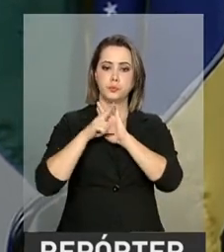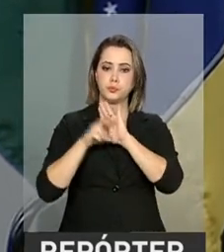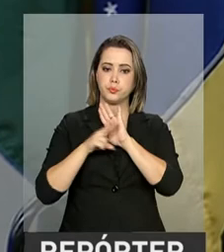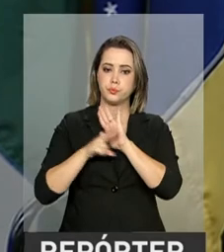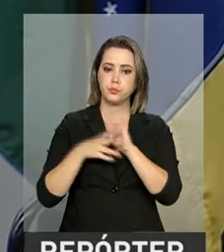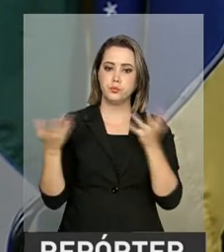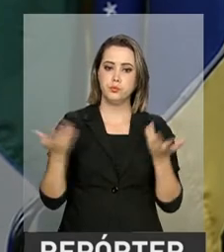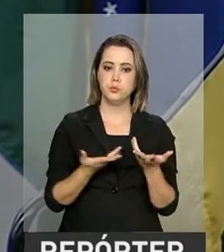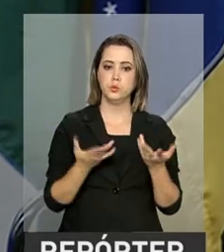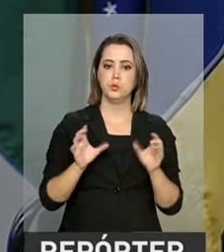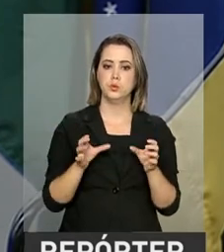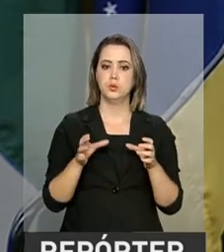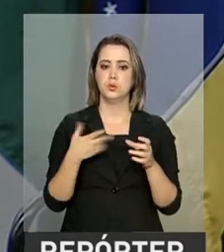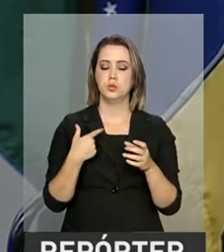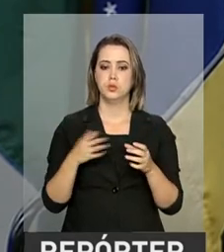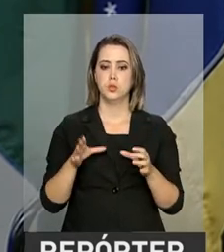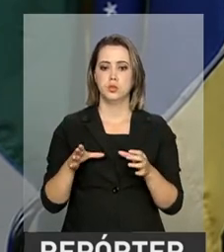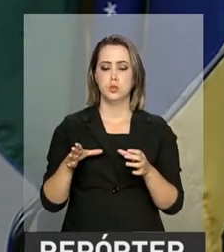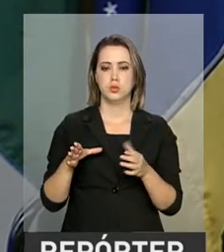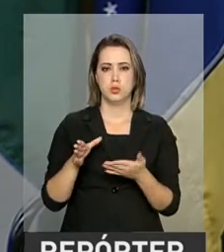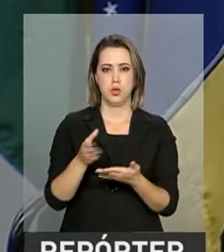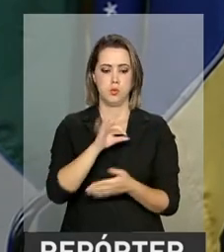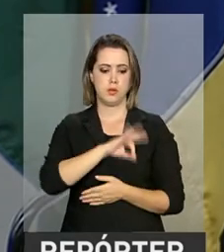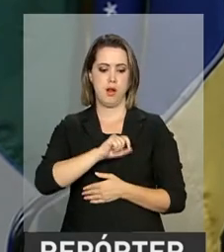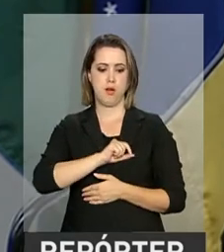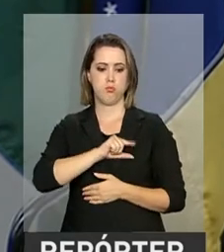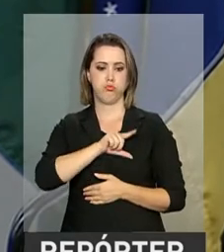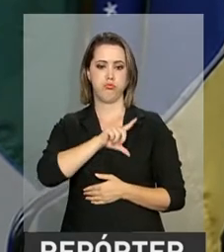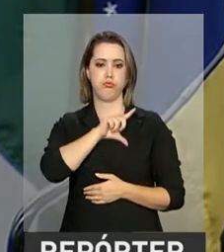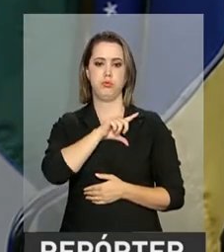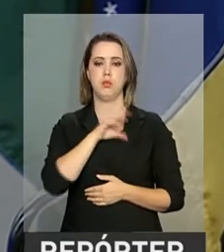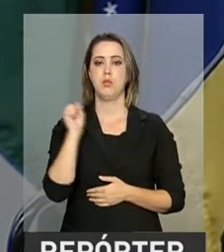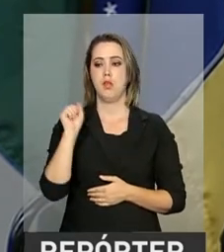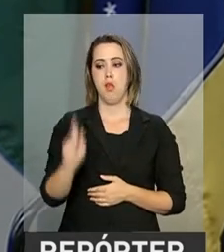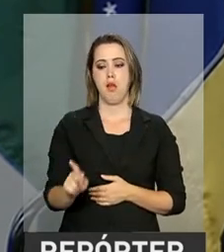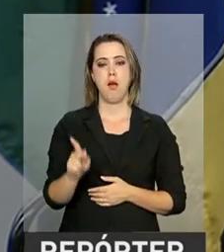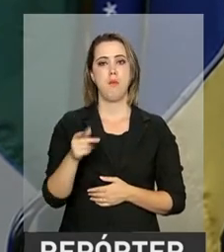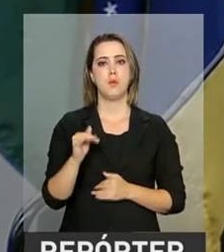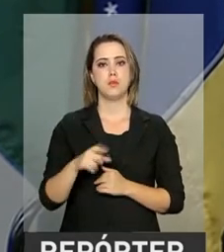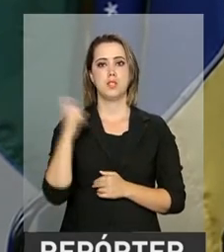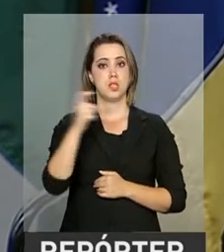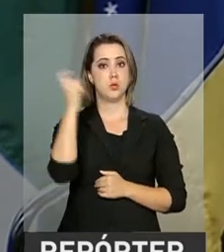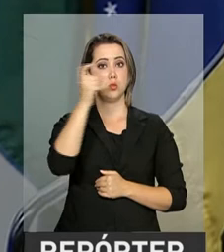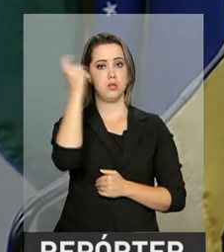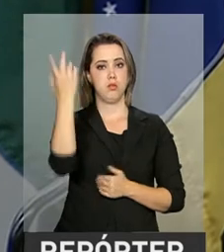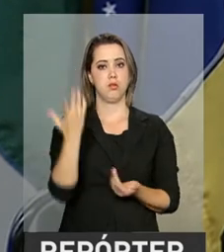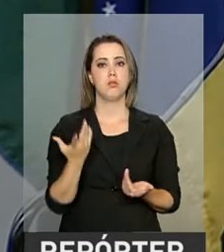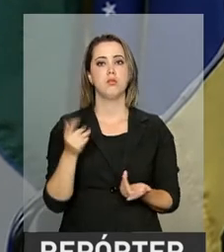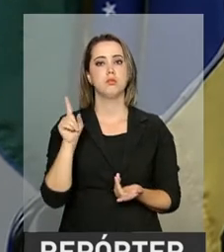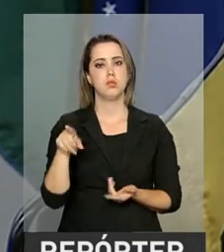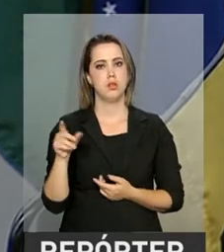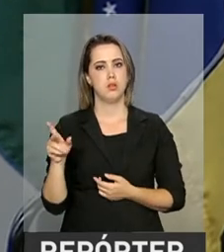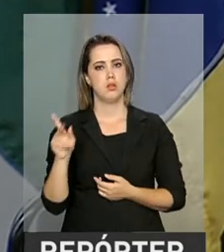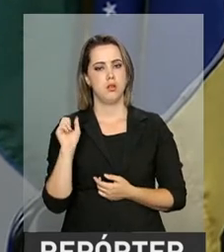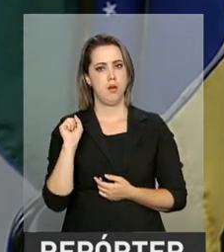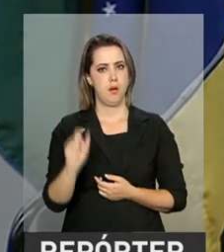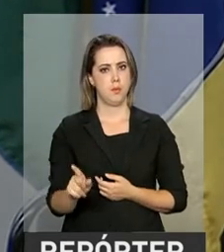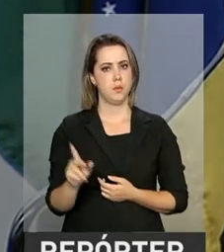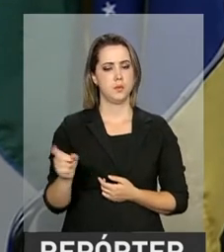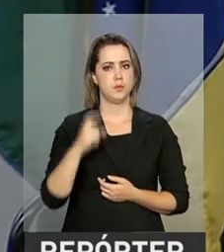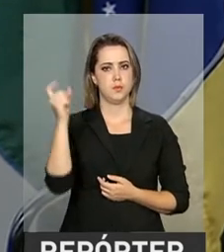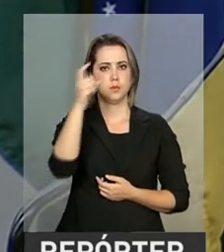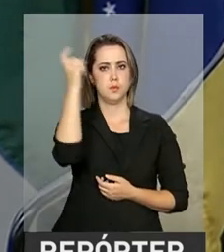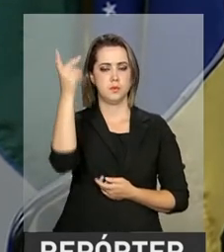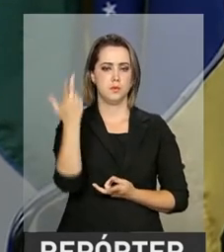que geram a concentração de renda, que é o problema da aposentadoria, alta concentração dos valores de aposentadoria